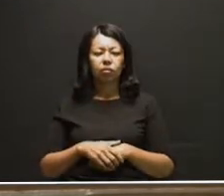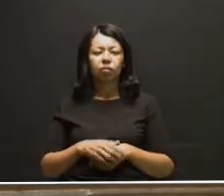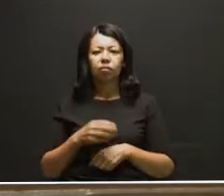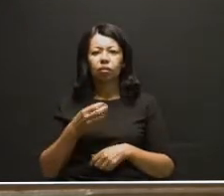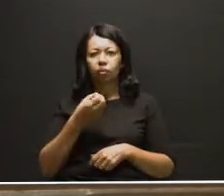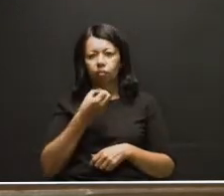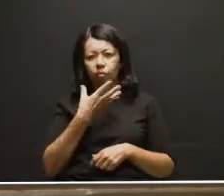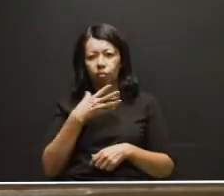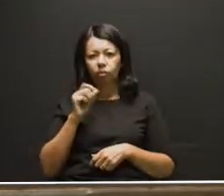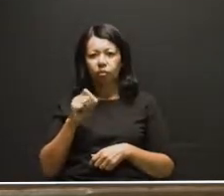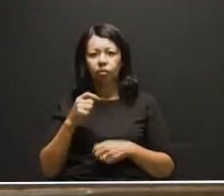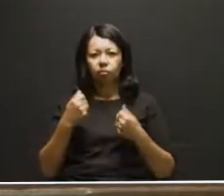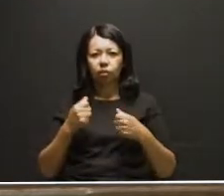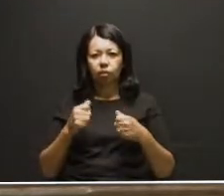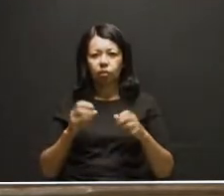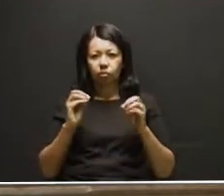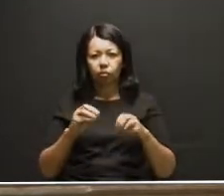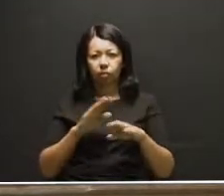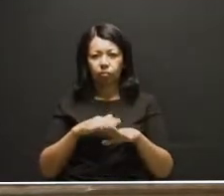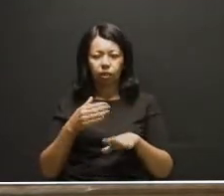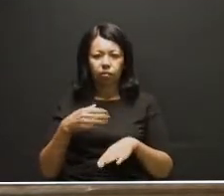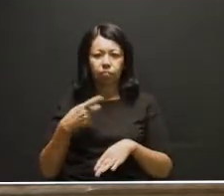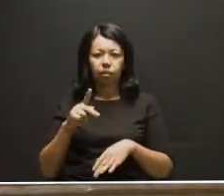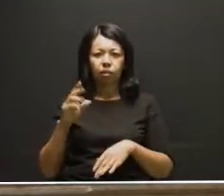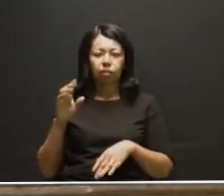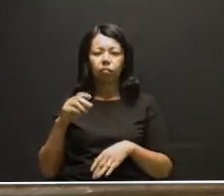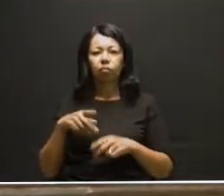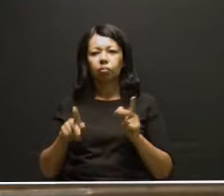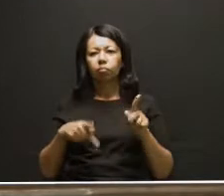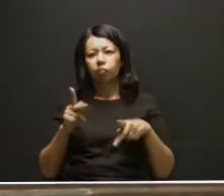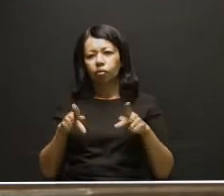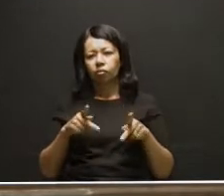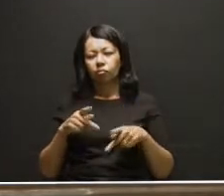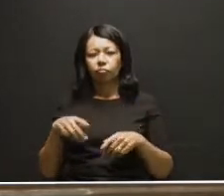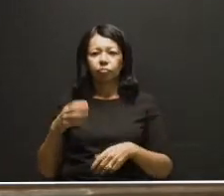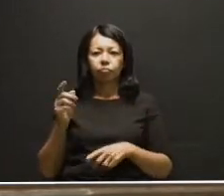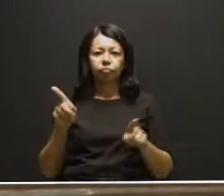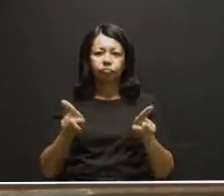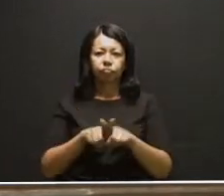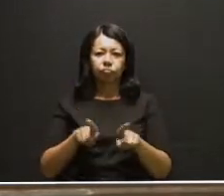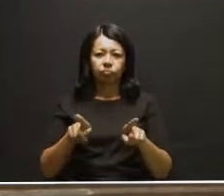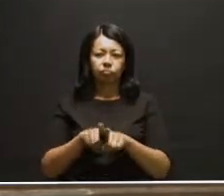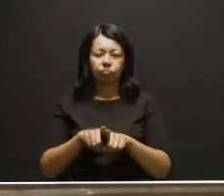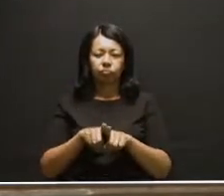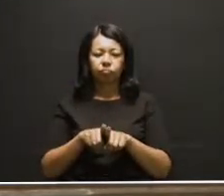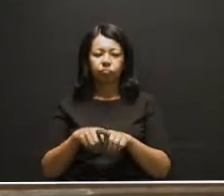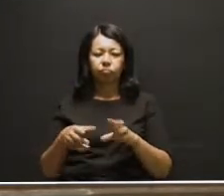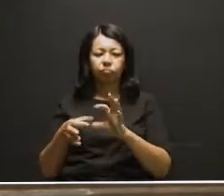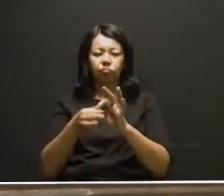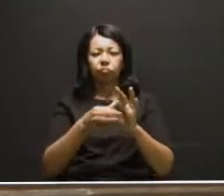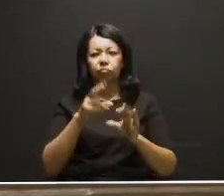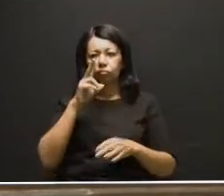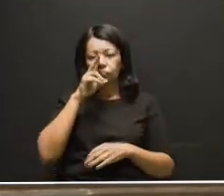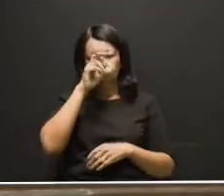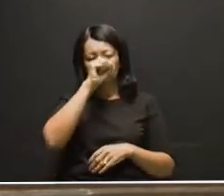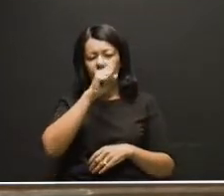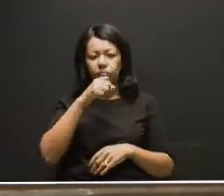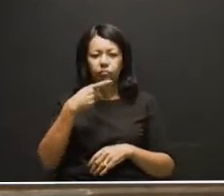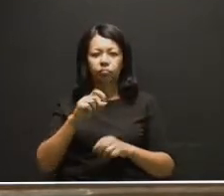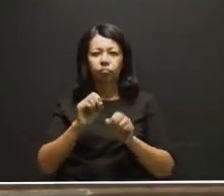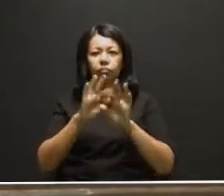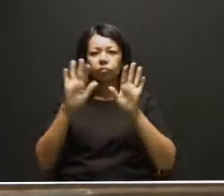disso é preciso agregar para a municipalidade navegador dessa forma é da gente une força e poder a